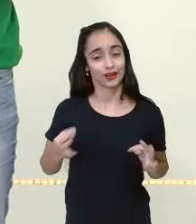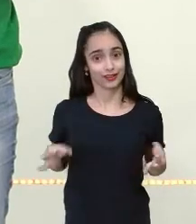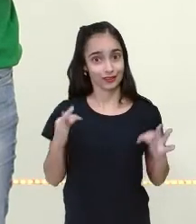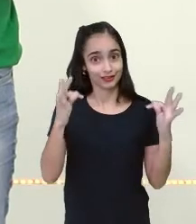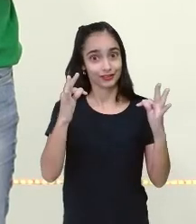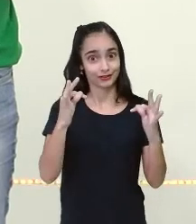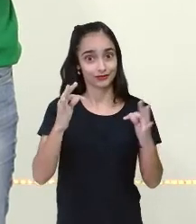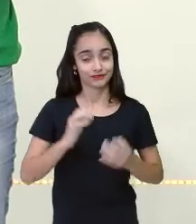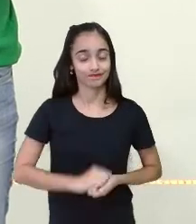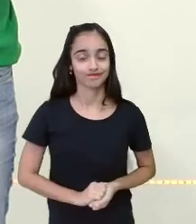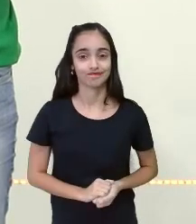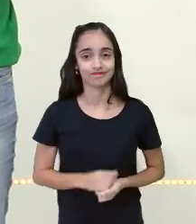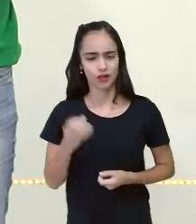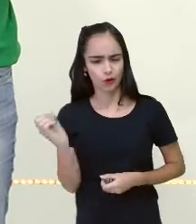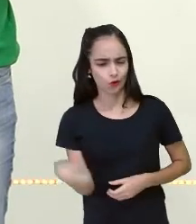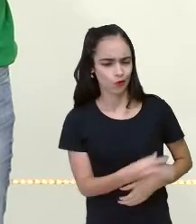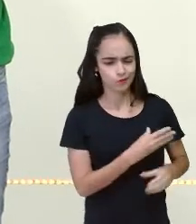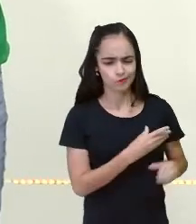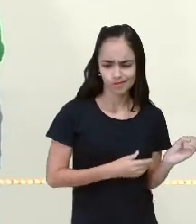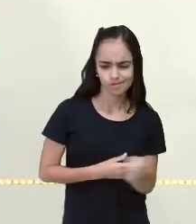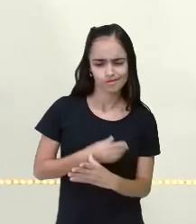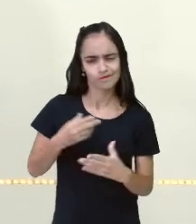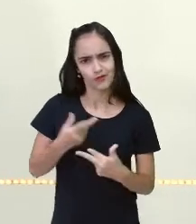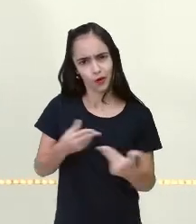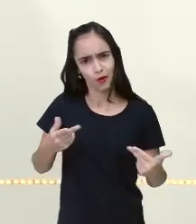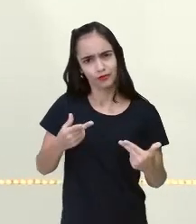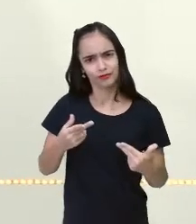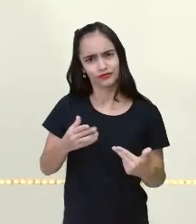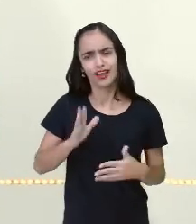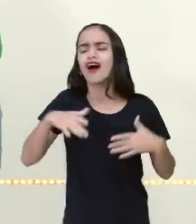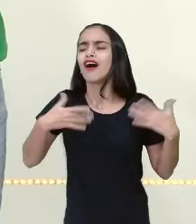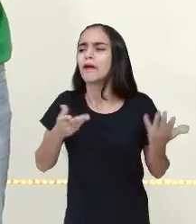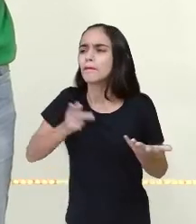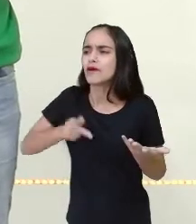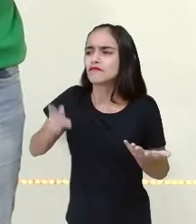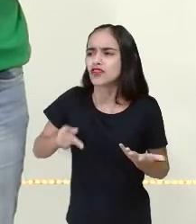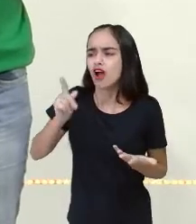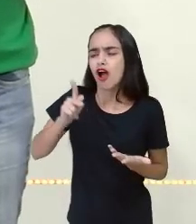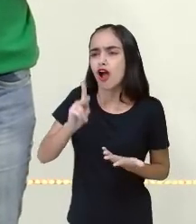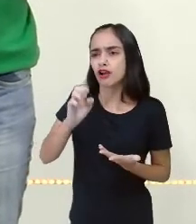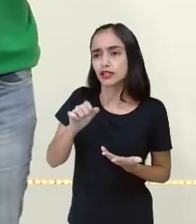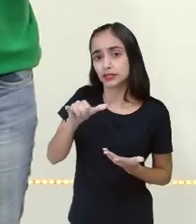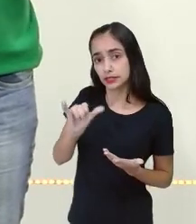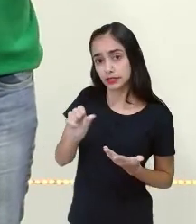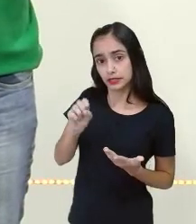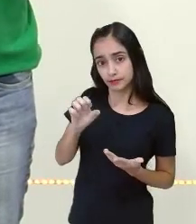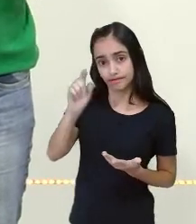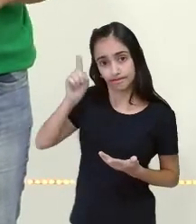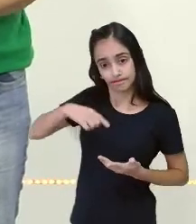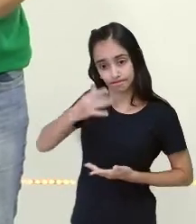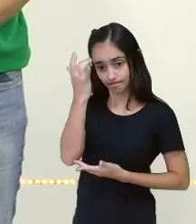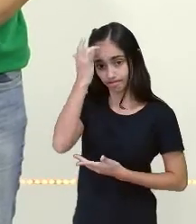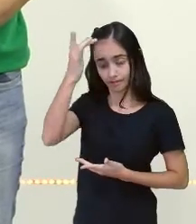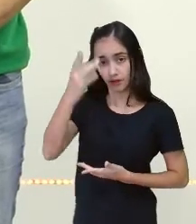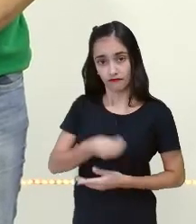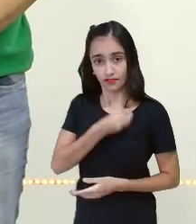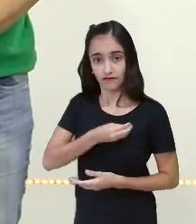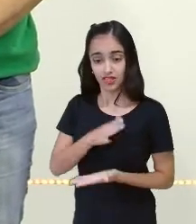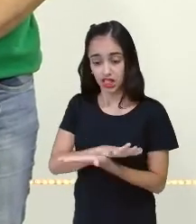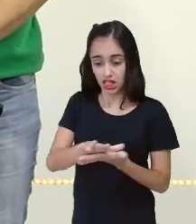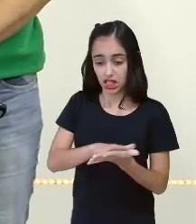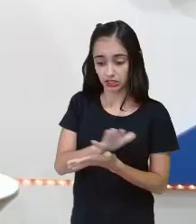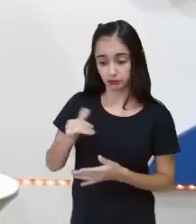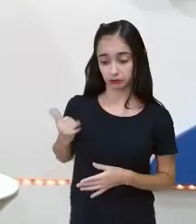da modernidade, será que a gente estaria acostumado a ver? Professora Casey, será que seria uma coisa fácil viver sem essa energia elétrica hoje?